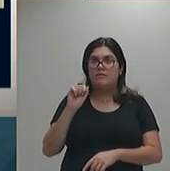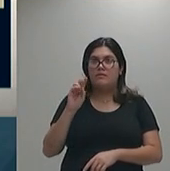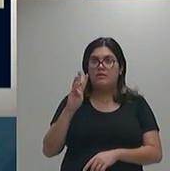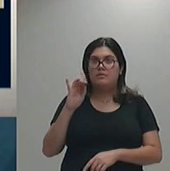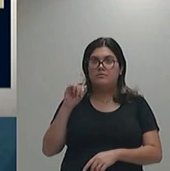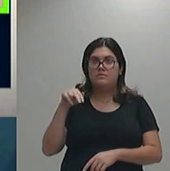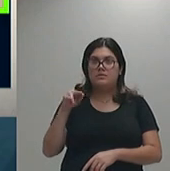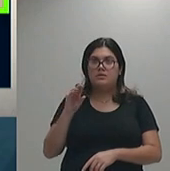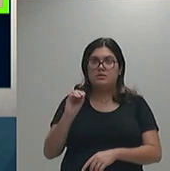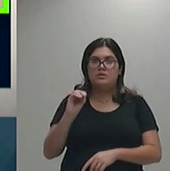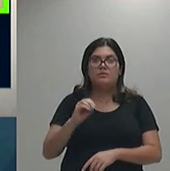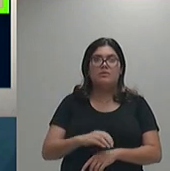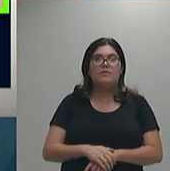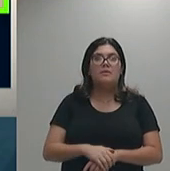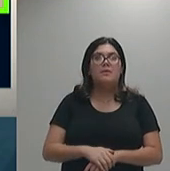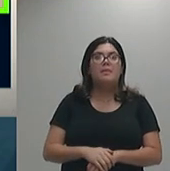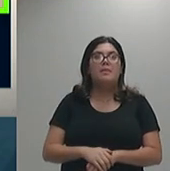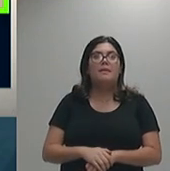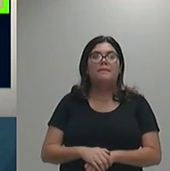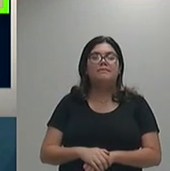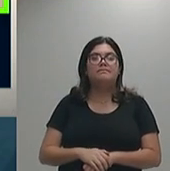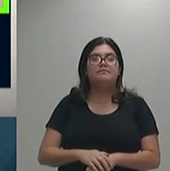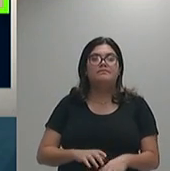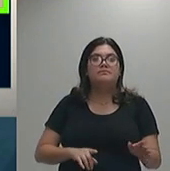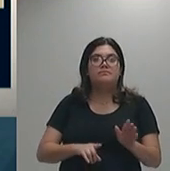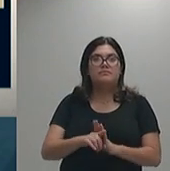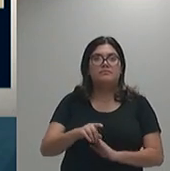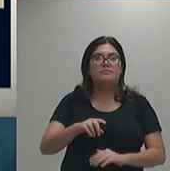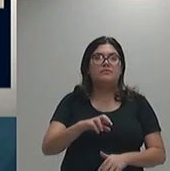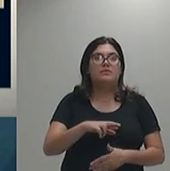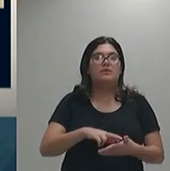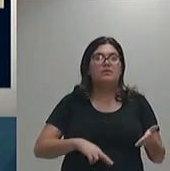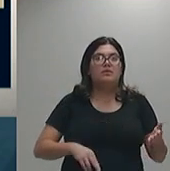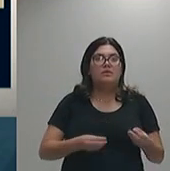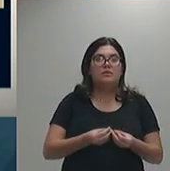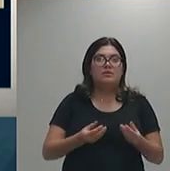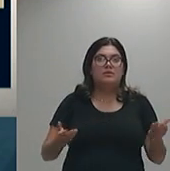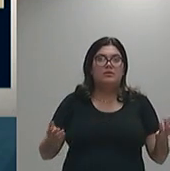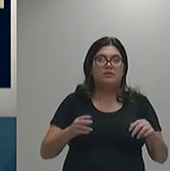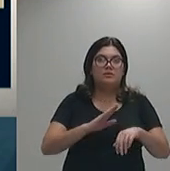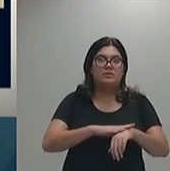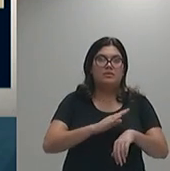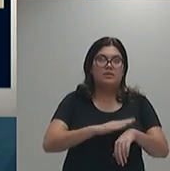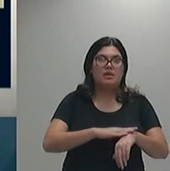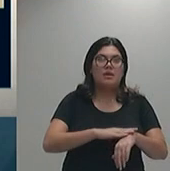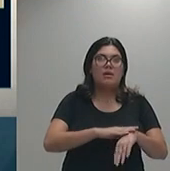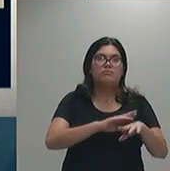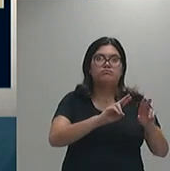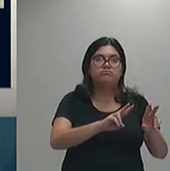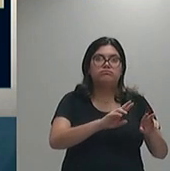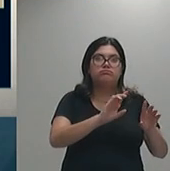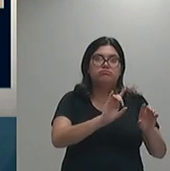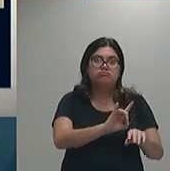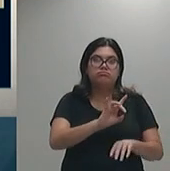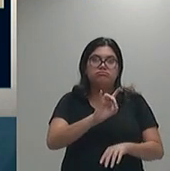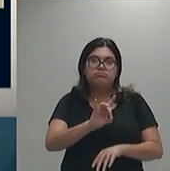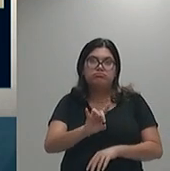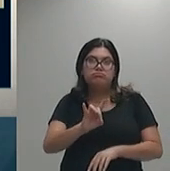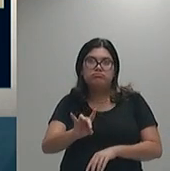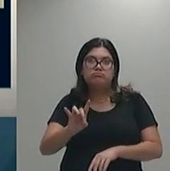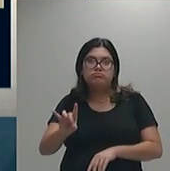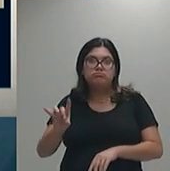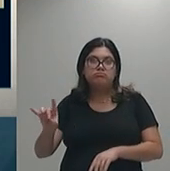eu consulto o eminente relator quanto à distribuição dos tempos quanto a presidente